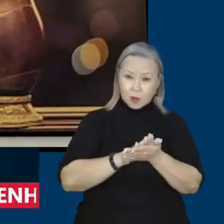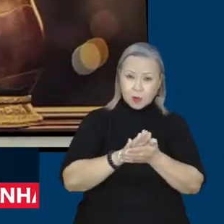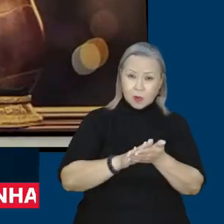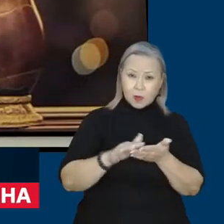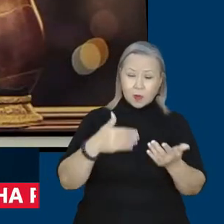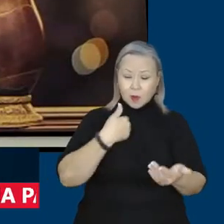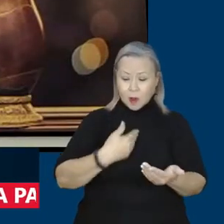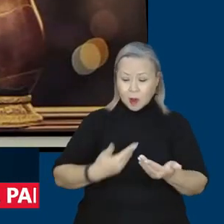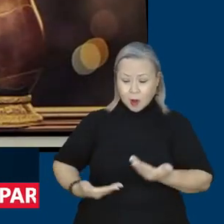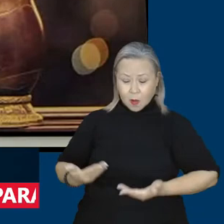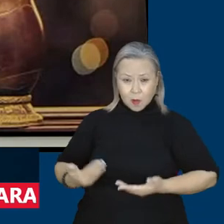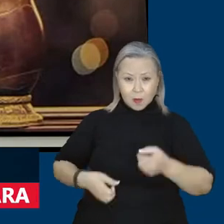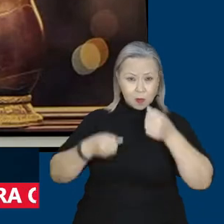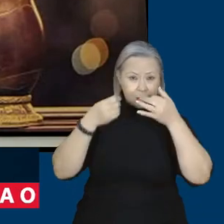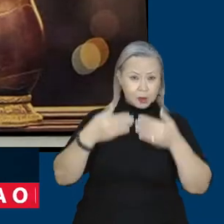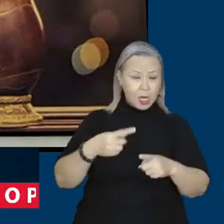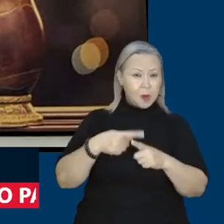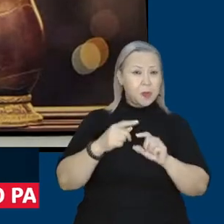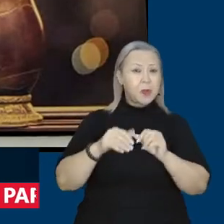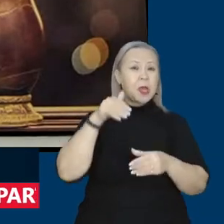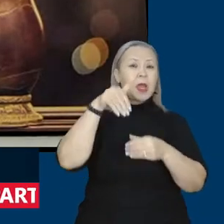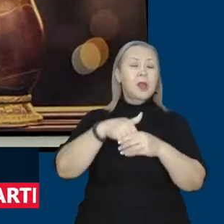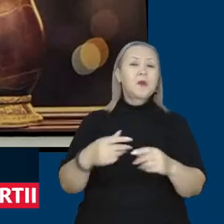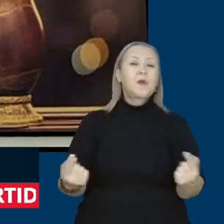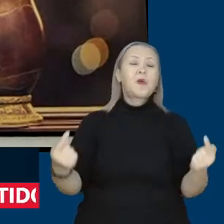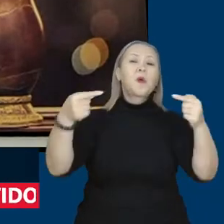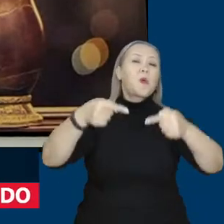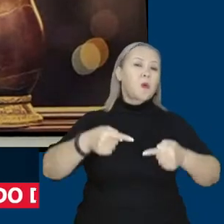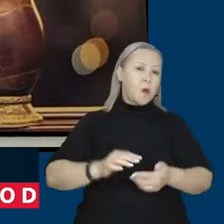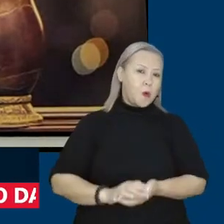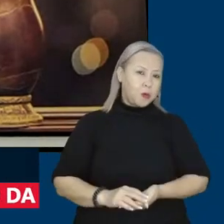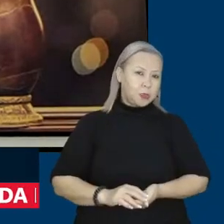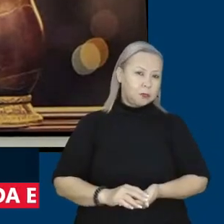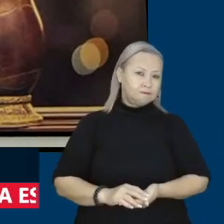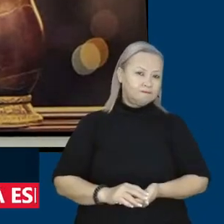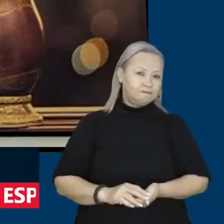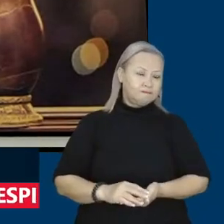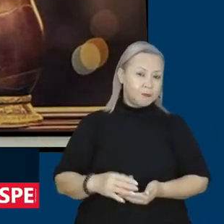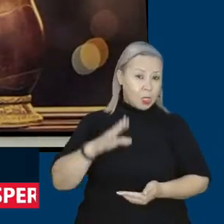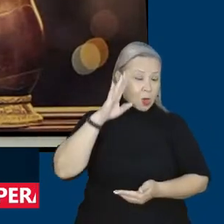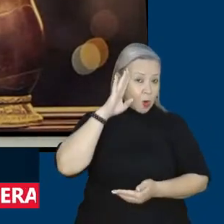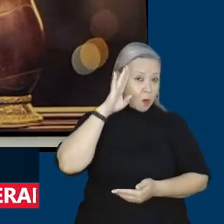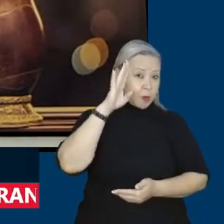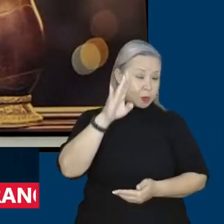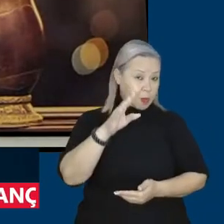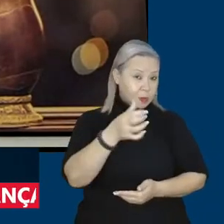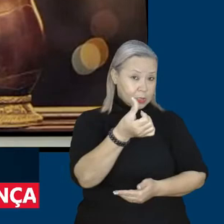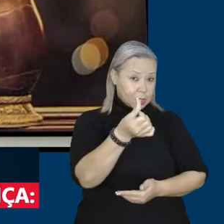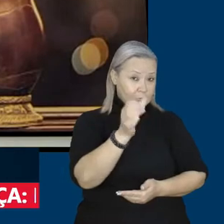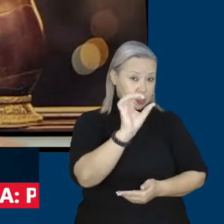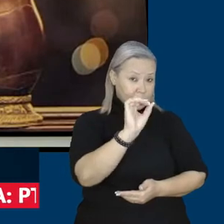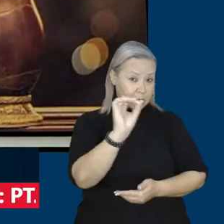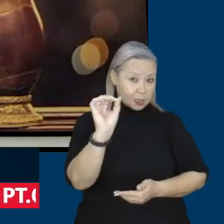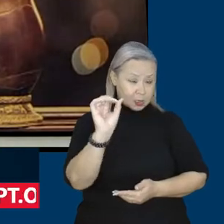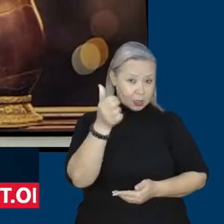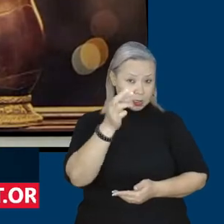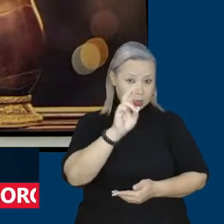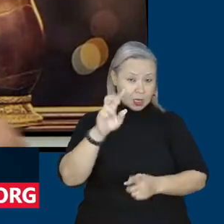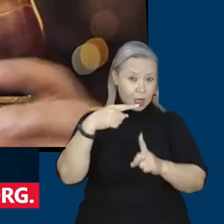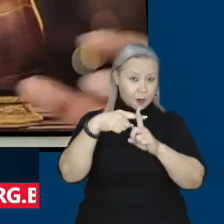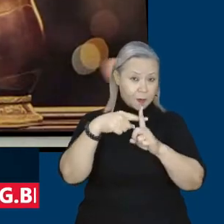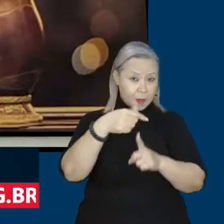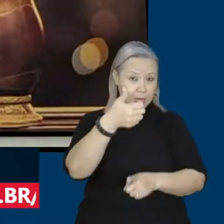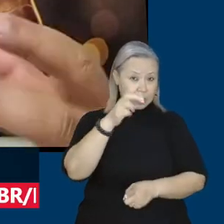explicar porque que votou contra o eixo né que seria o 600 mais no 150